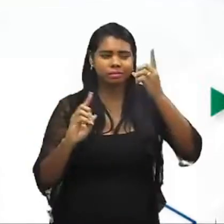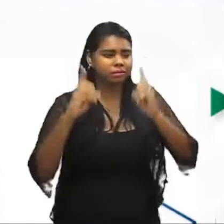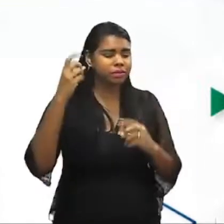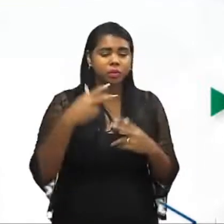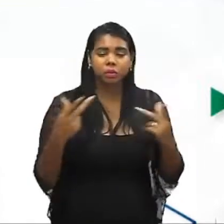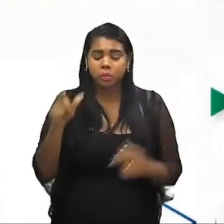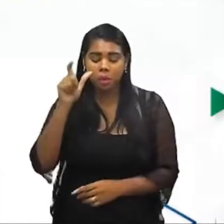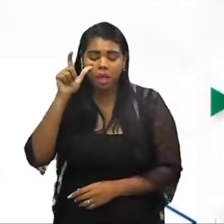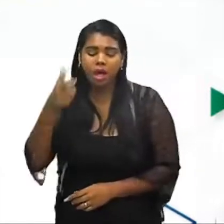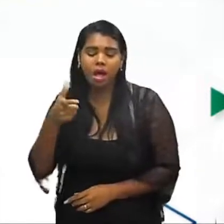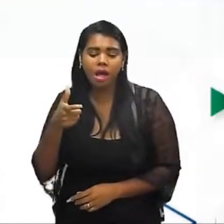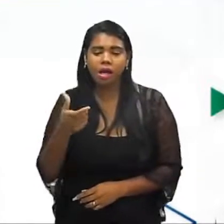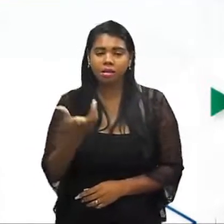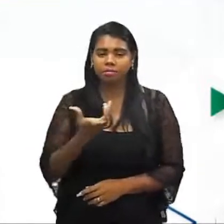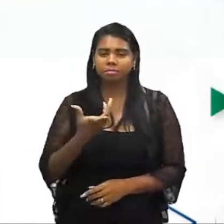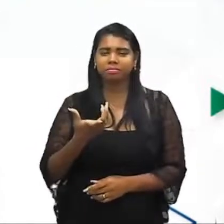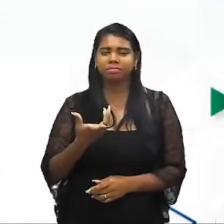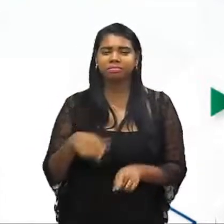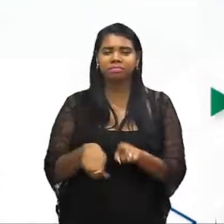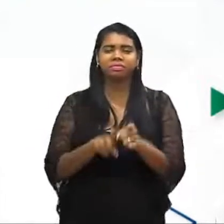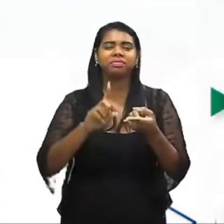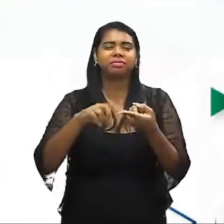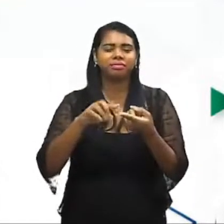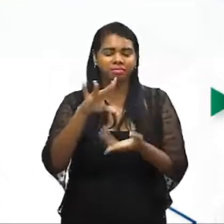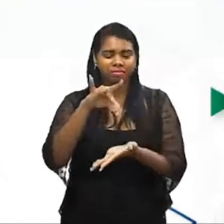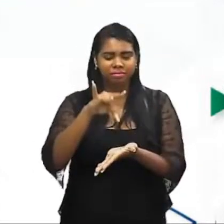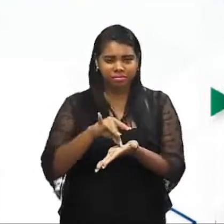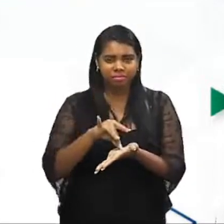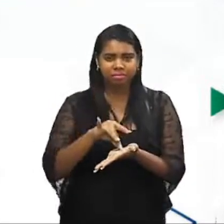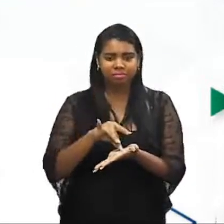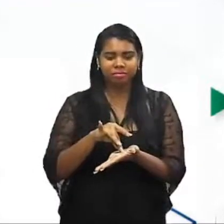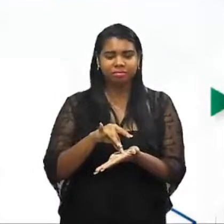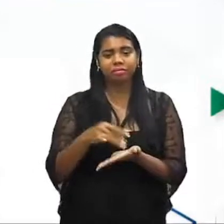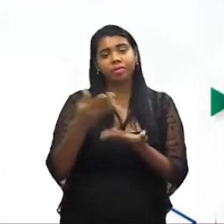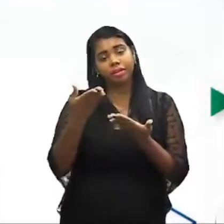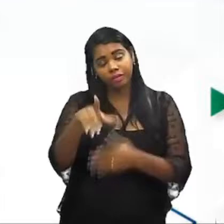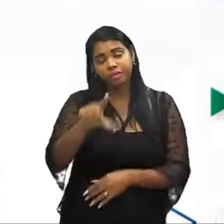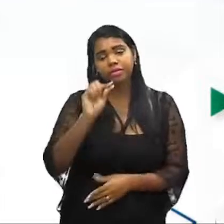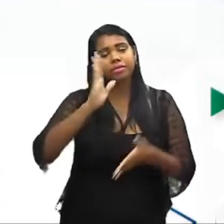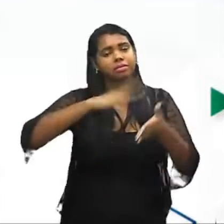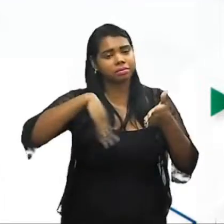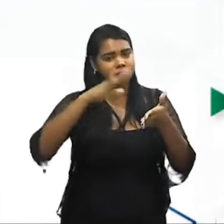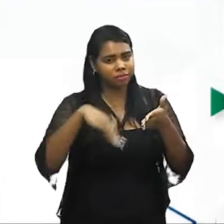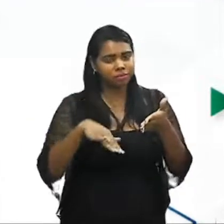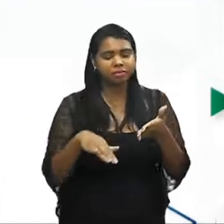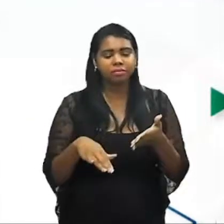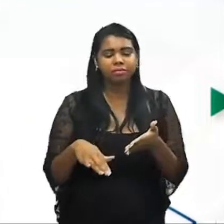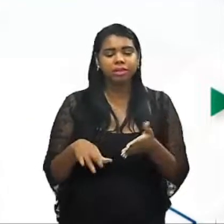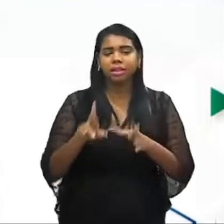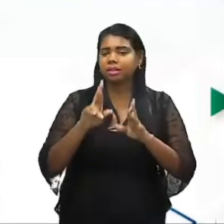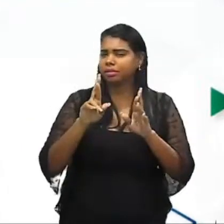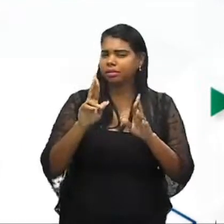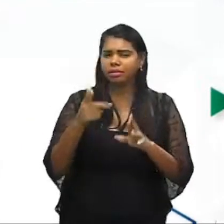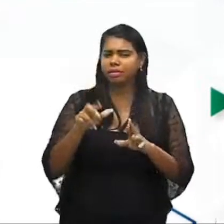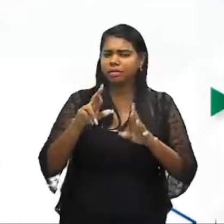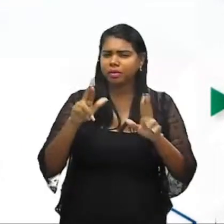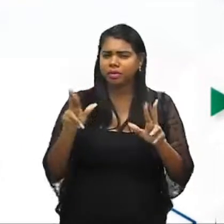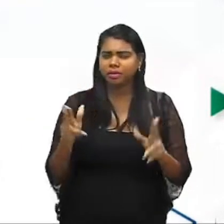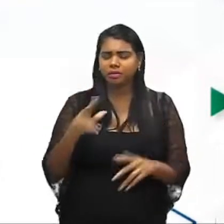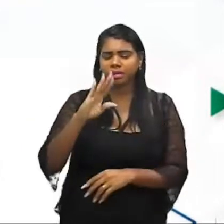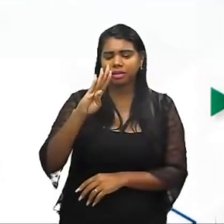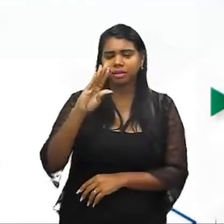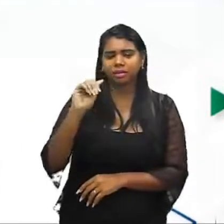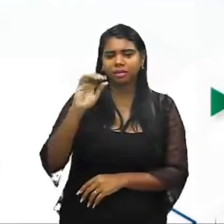que me interesse. Então, esses elementos fazem parte do tema que você escolheu pintar. E com Bajado não foi diferente. Então, a gente está vendo aqui